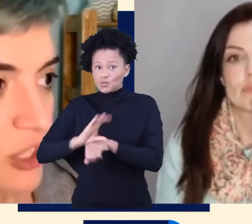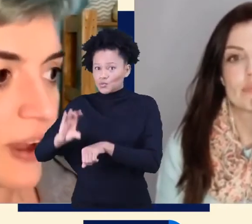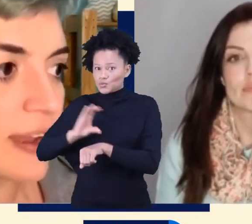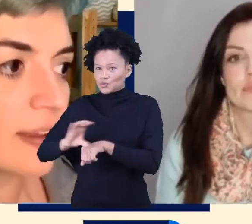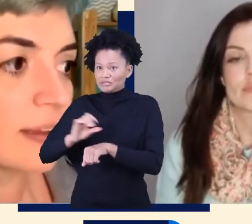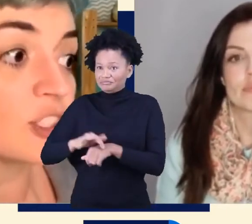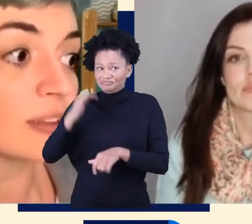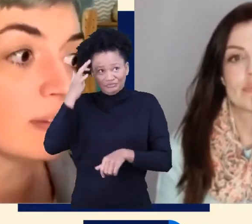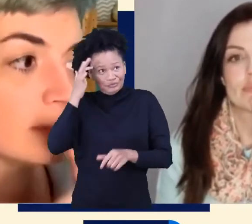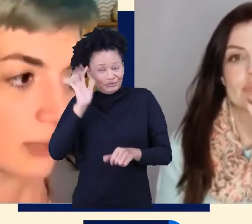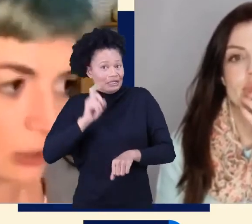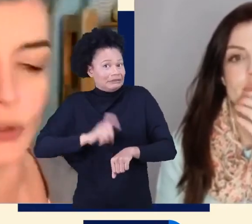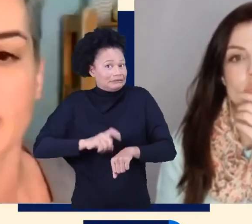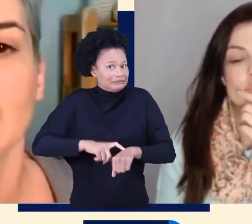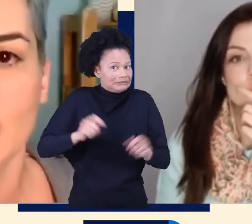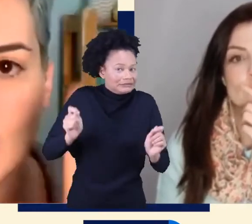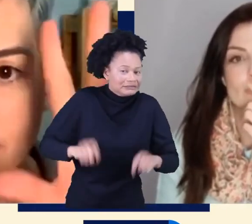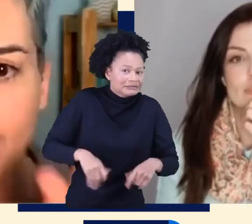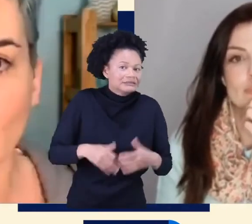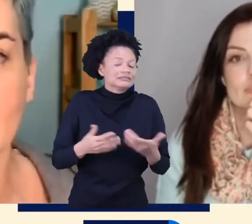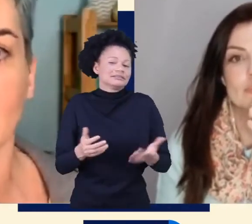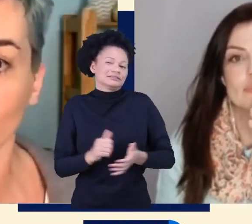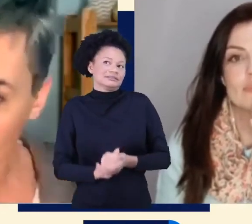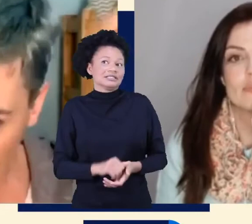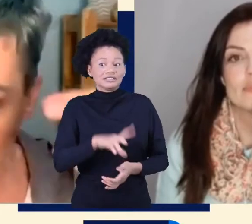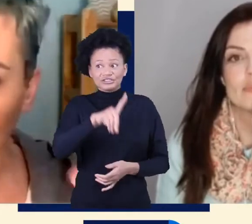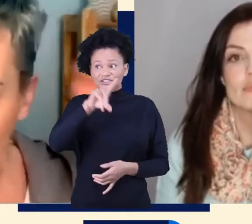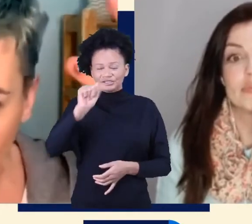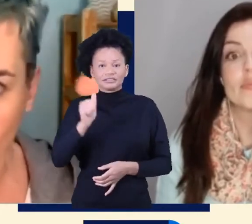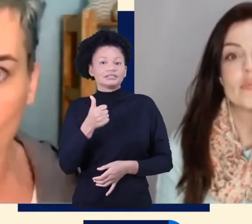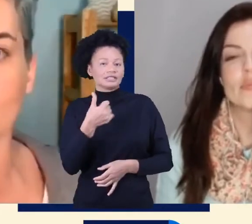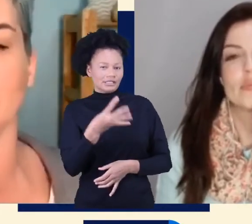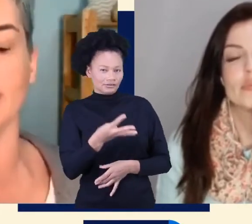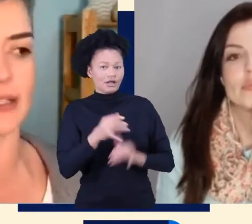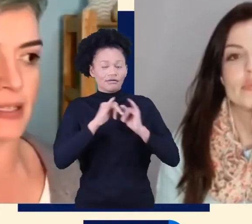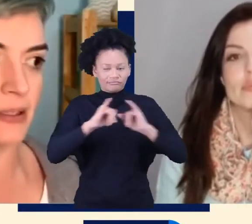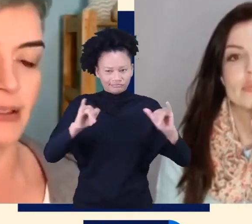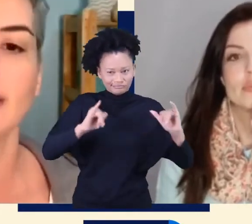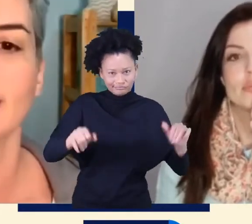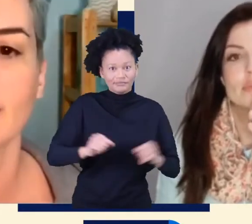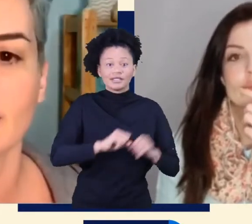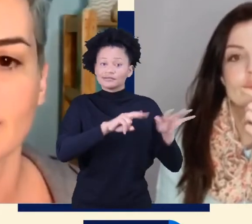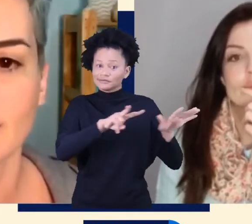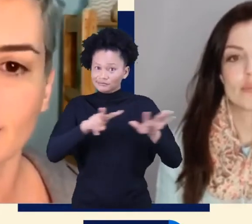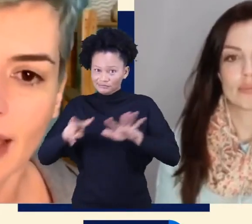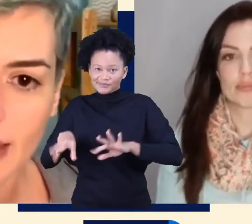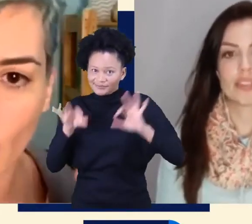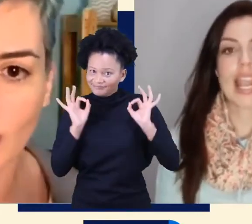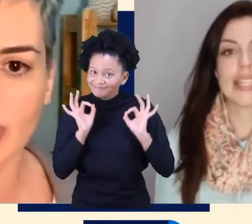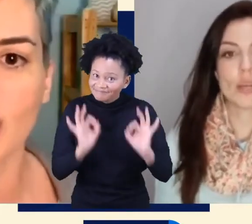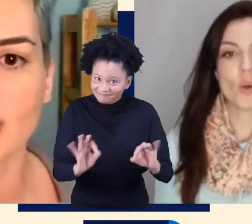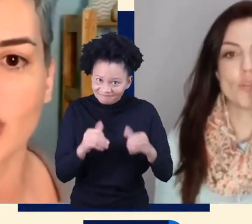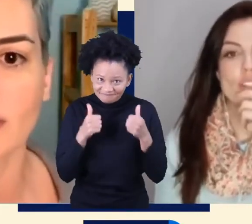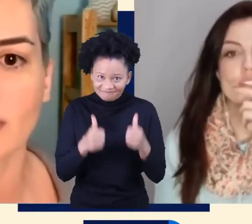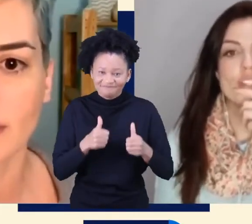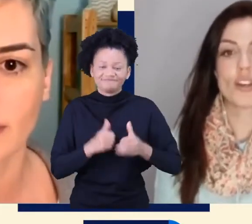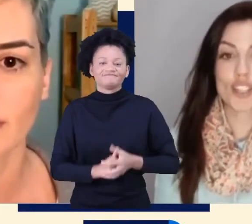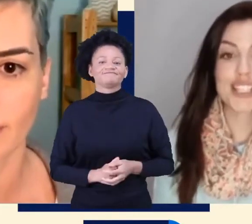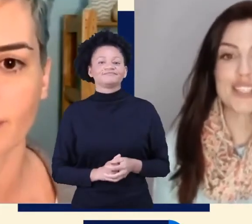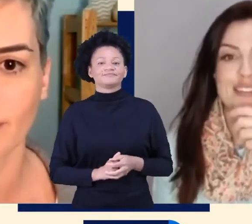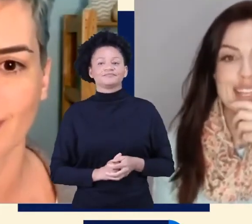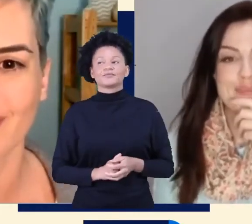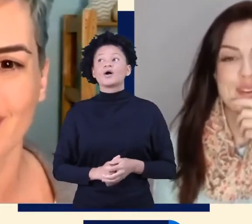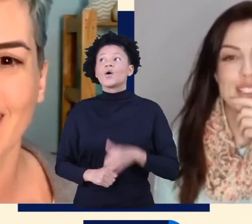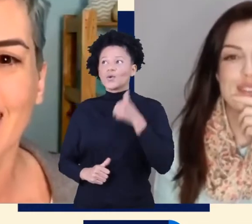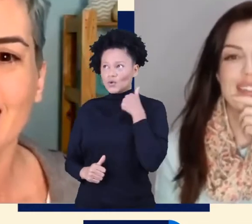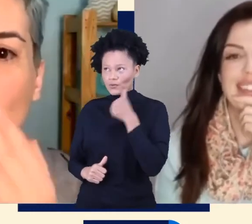a gente vai... Dia 14. A gente vai atualizando. Semana que vem tem com certeza. Daí na outra tá bom, gente? Então a